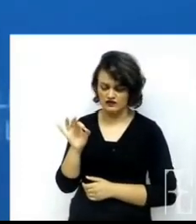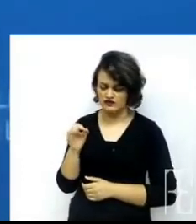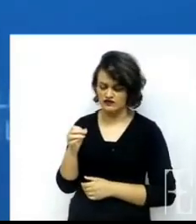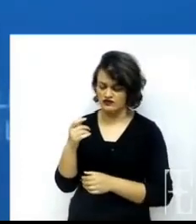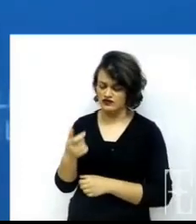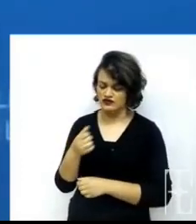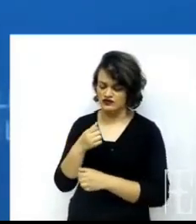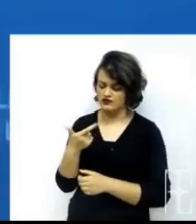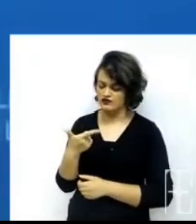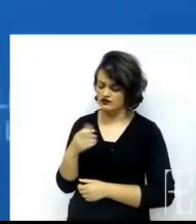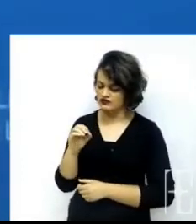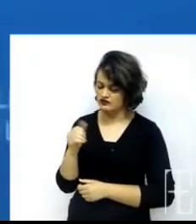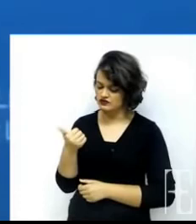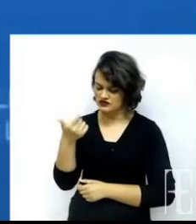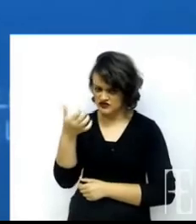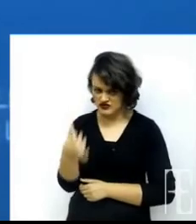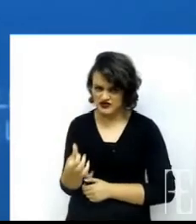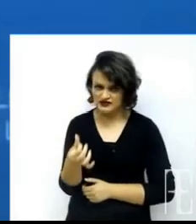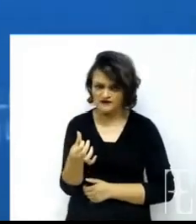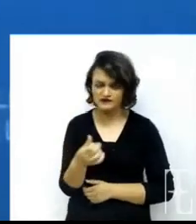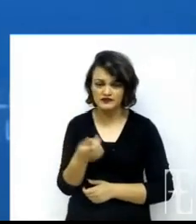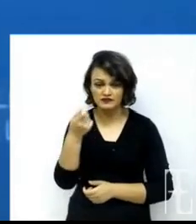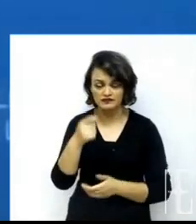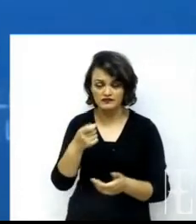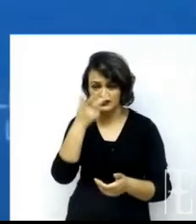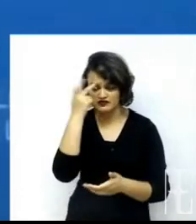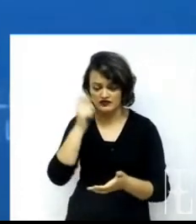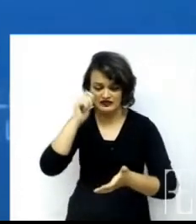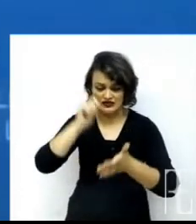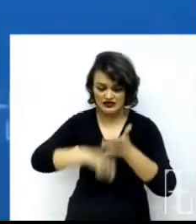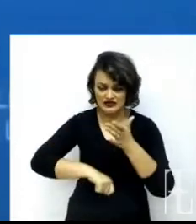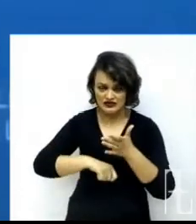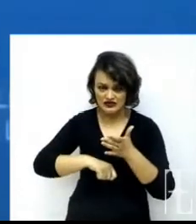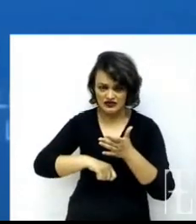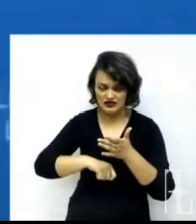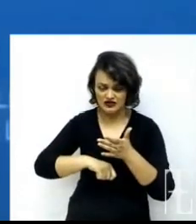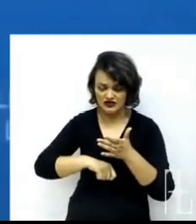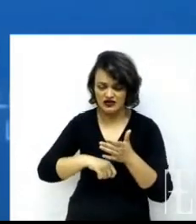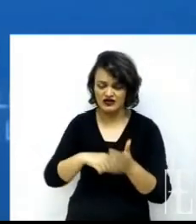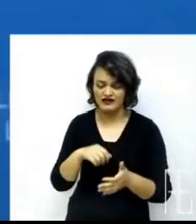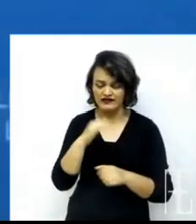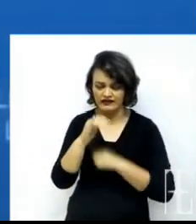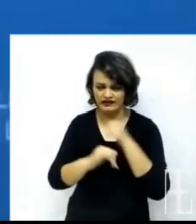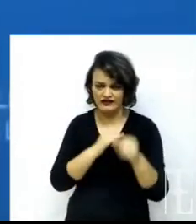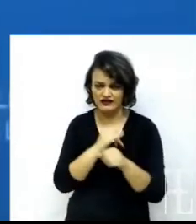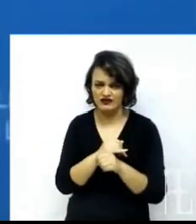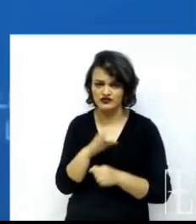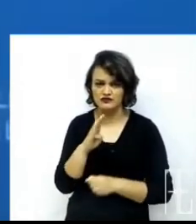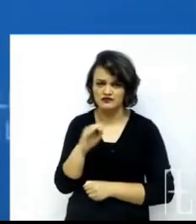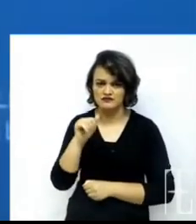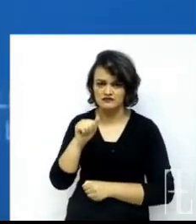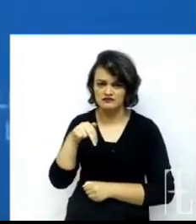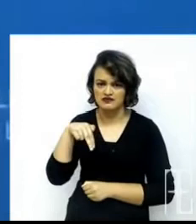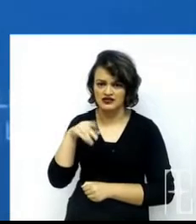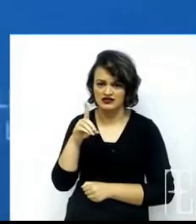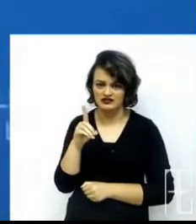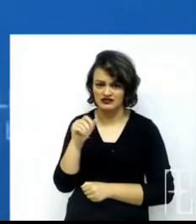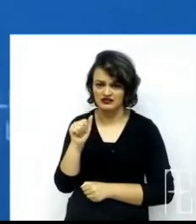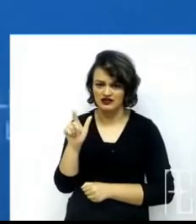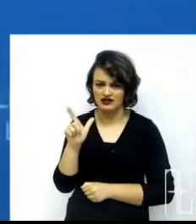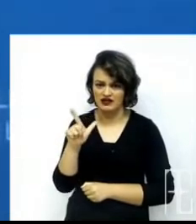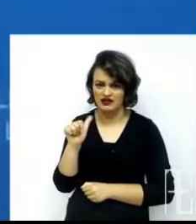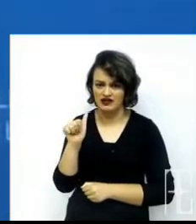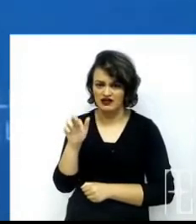2006. Assinaturas da banda larga móvel triplicando entre